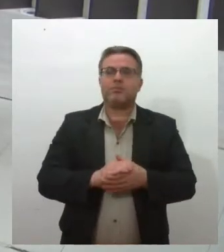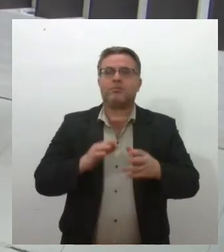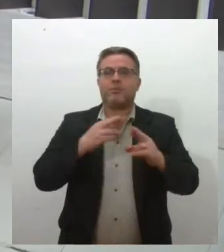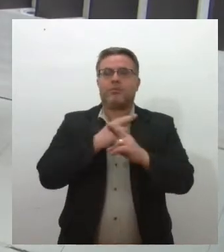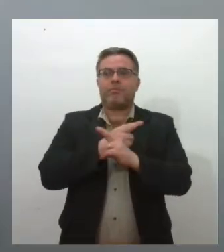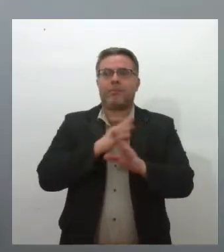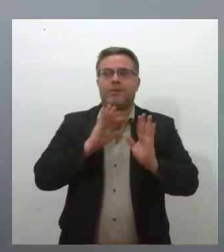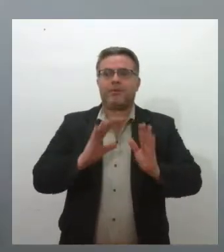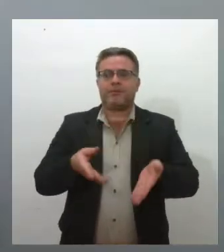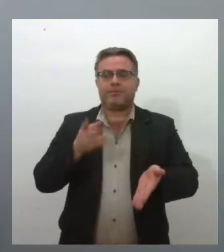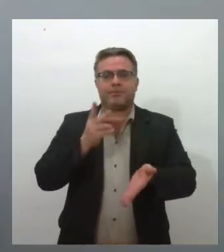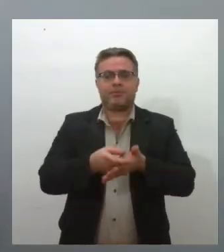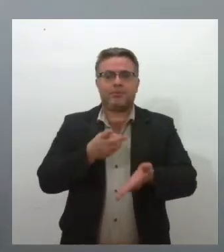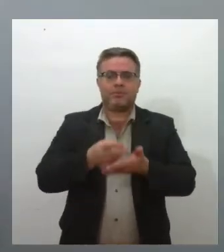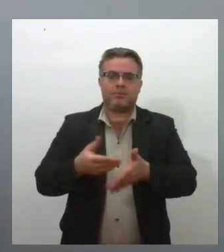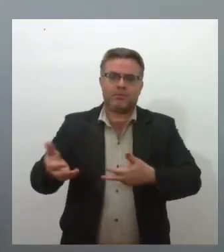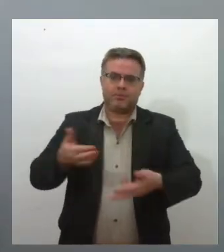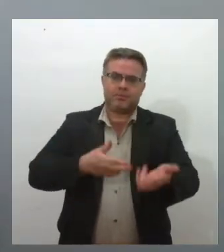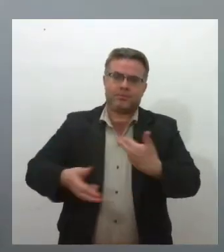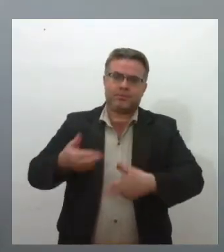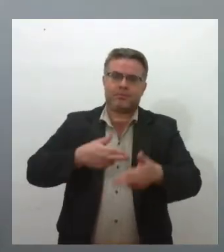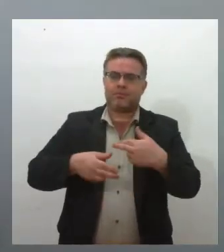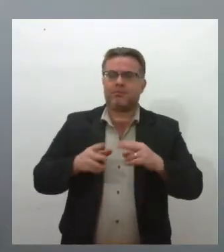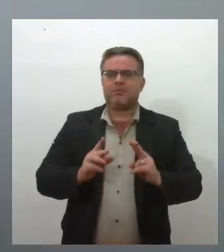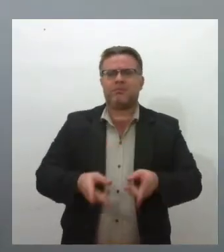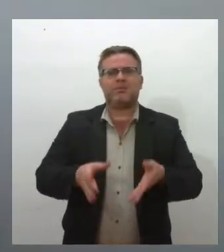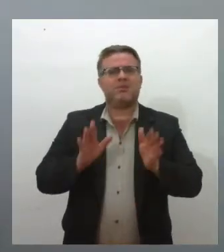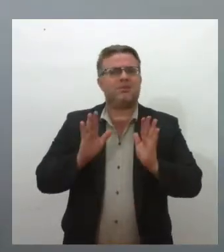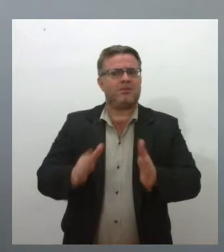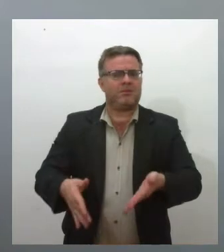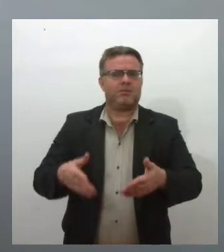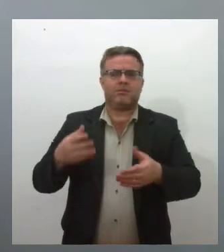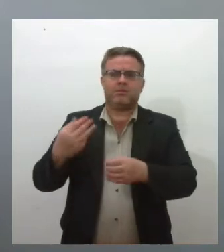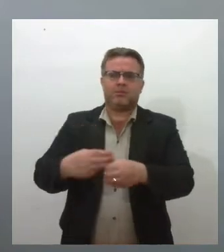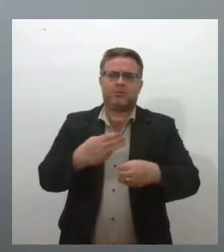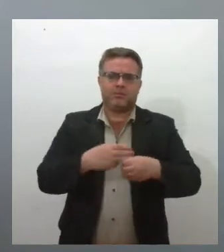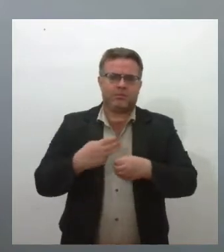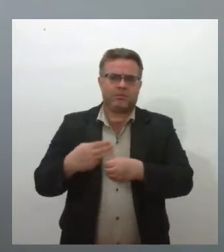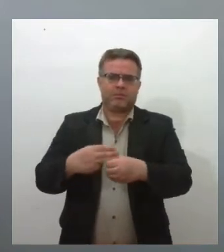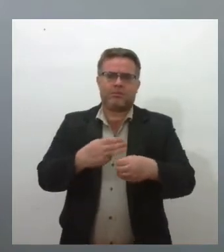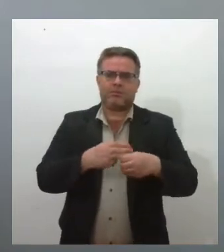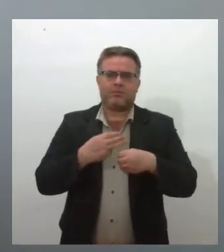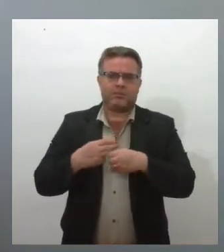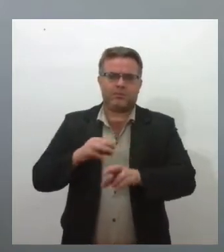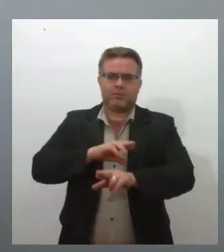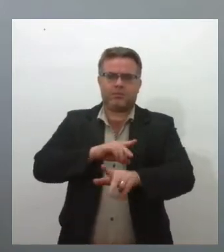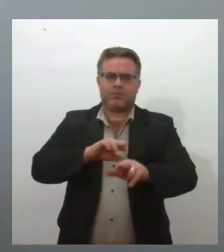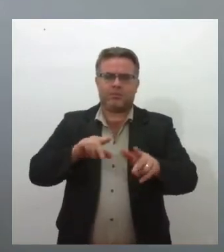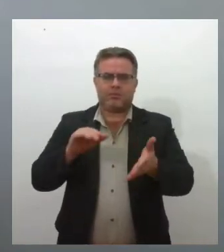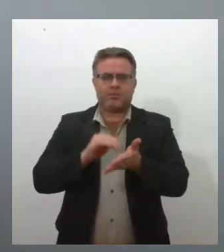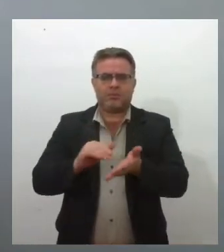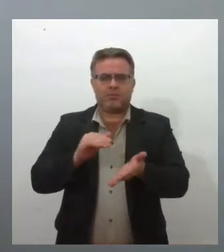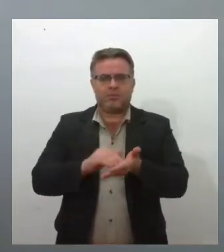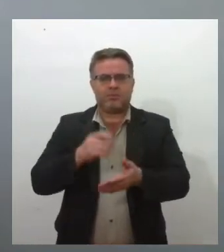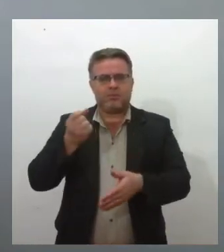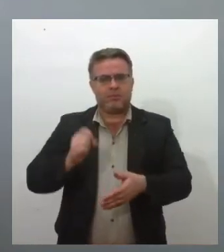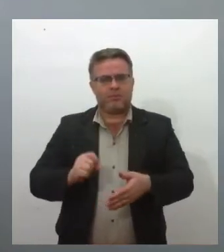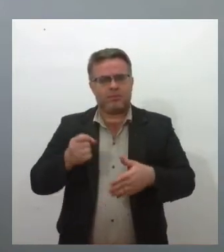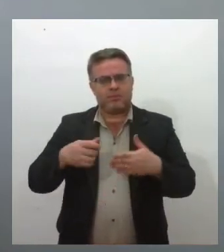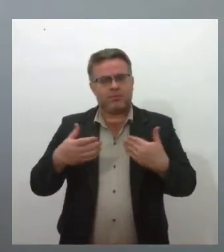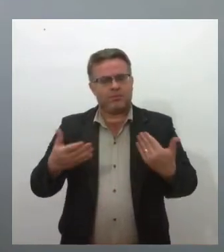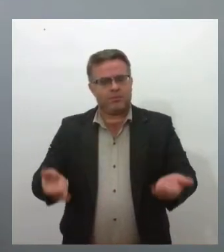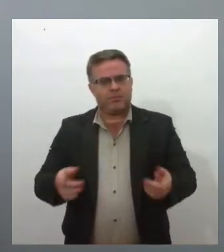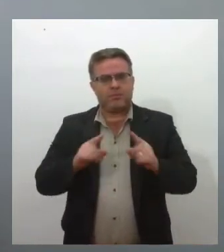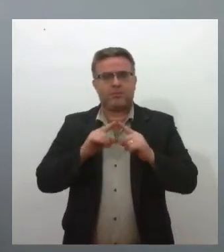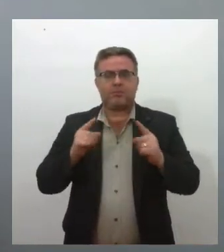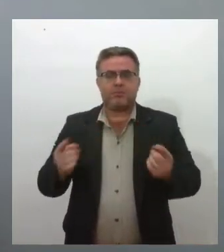canal permanente de contato com os municípios e com as diversas secretarias do Estado de Sergipe. A